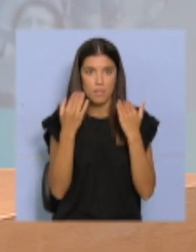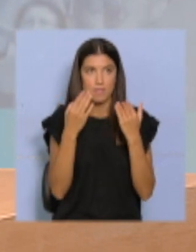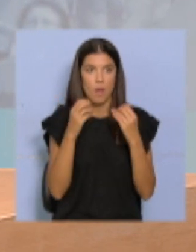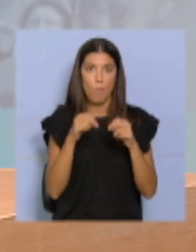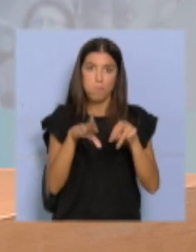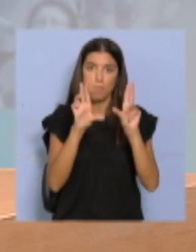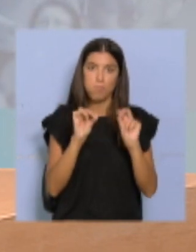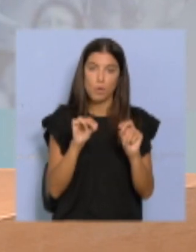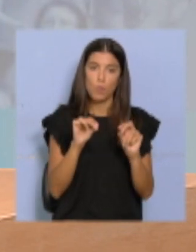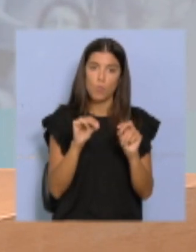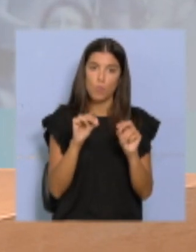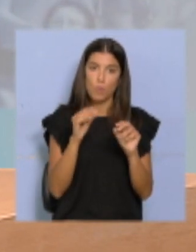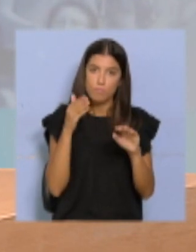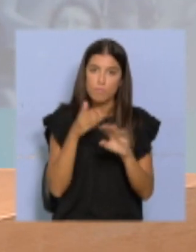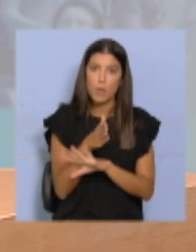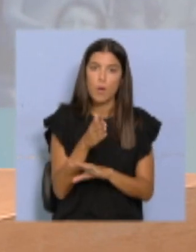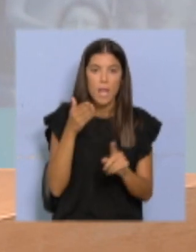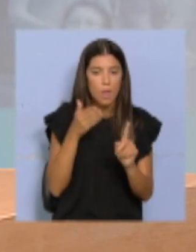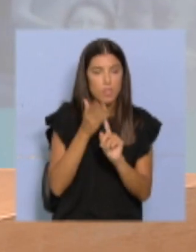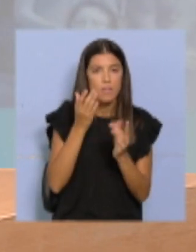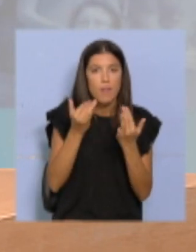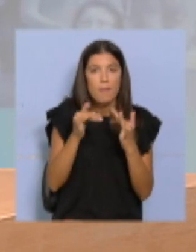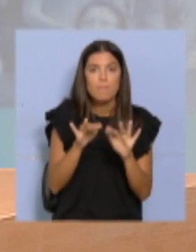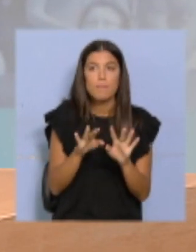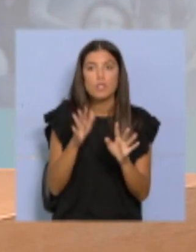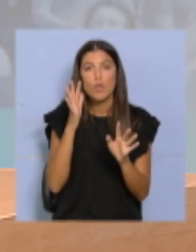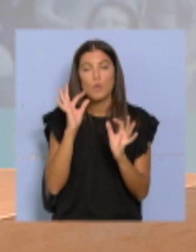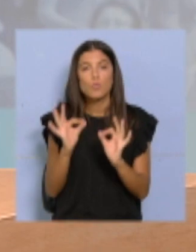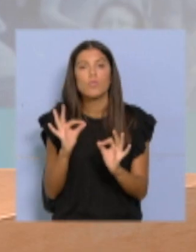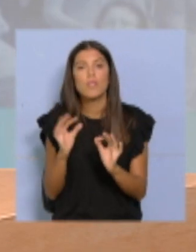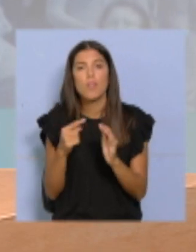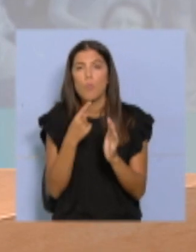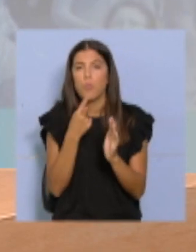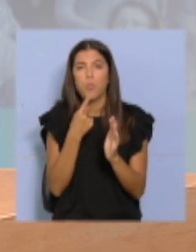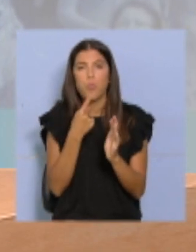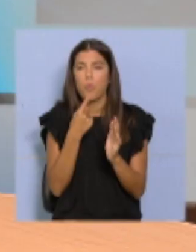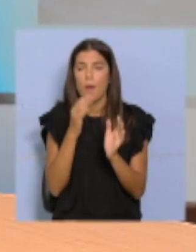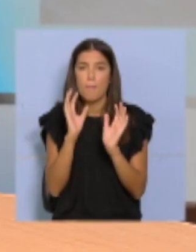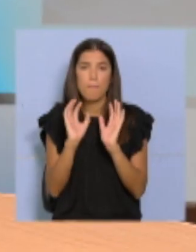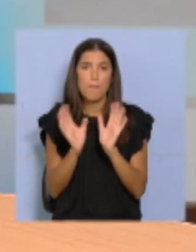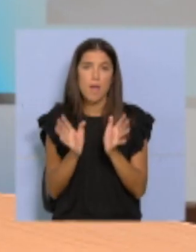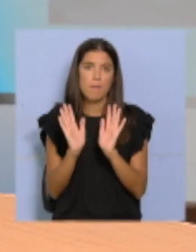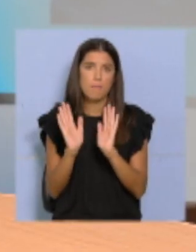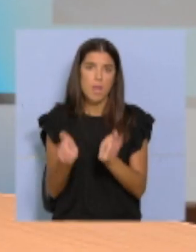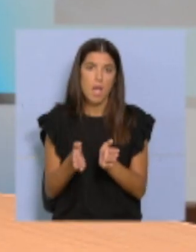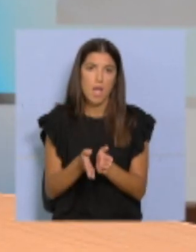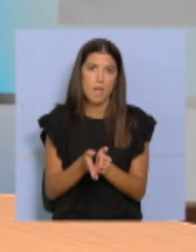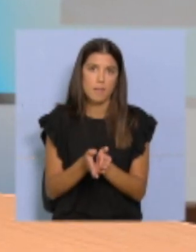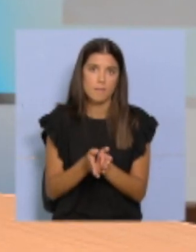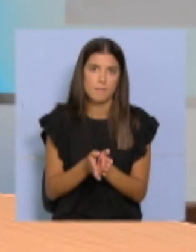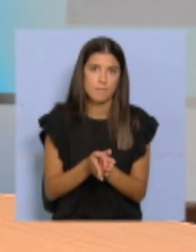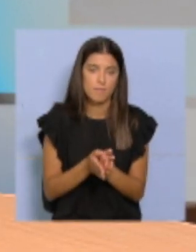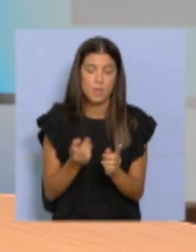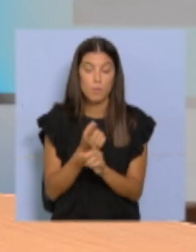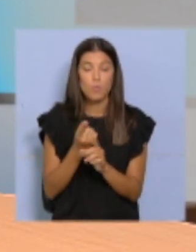deve ser dada. E esse é um cuidado que nós temos... vindo a apurar, exatamente. Que é fundamental para que, de facto, a informação passe de